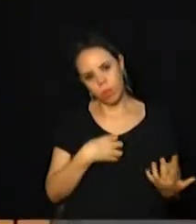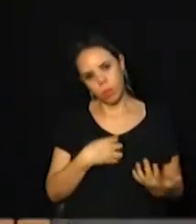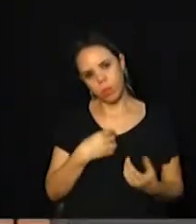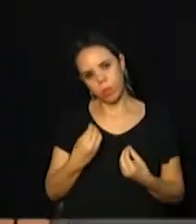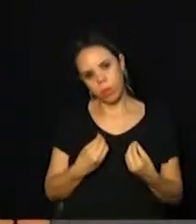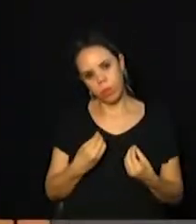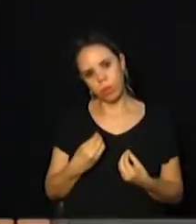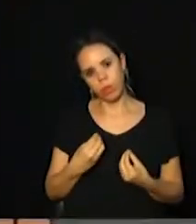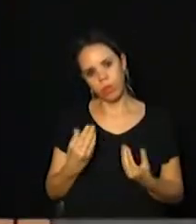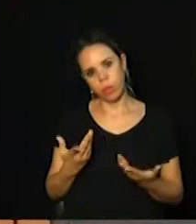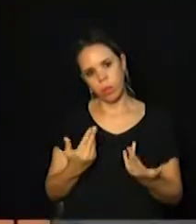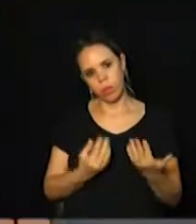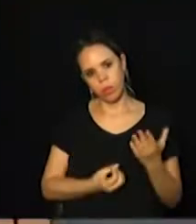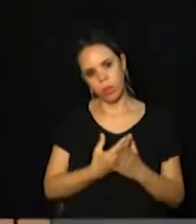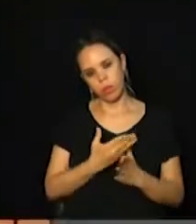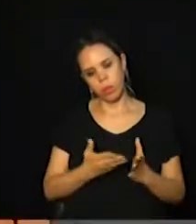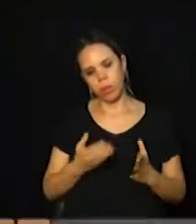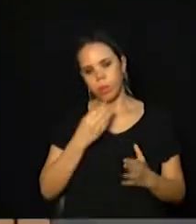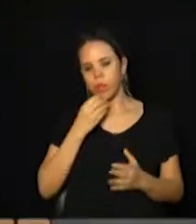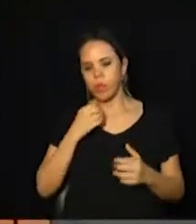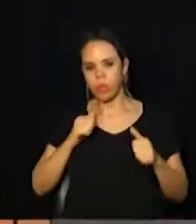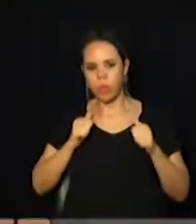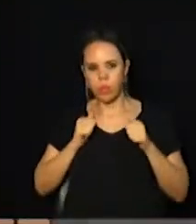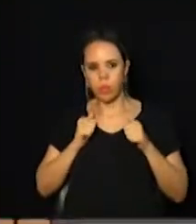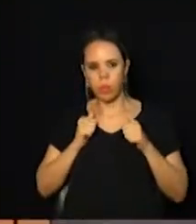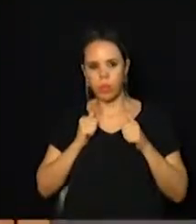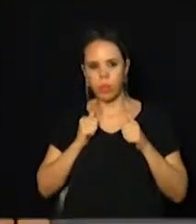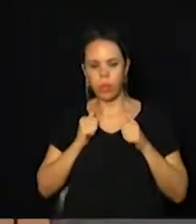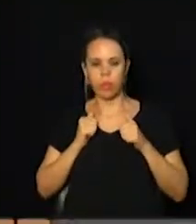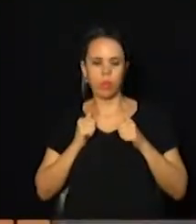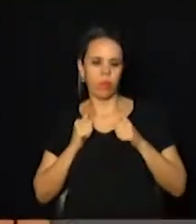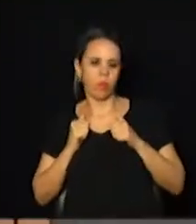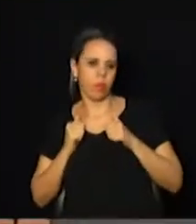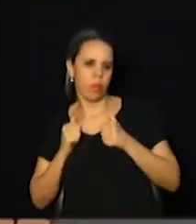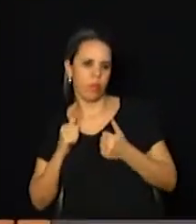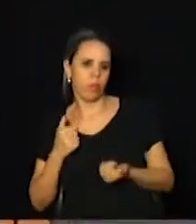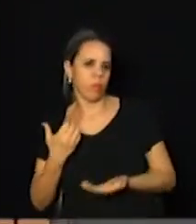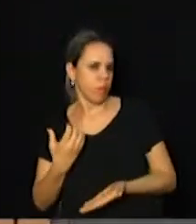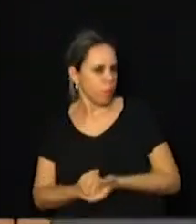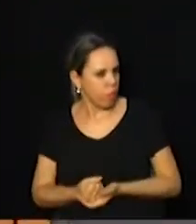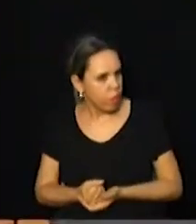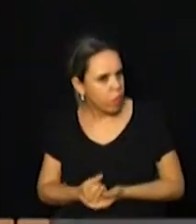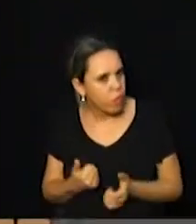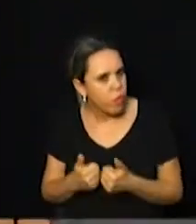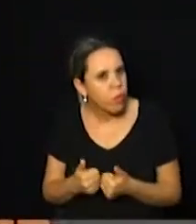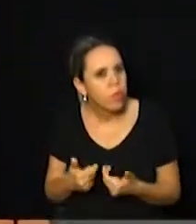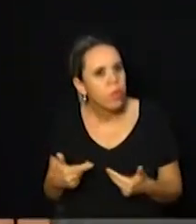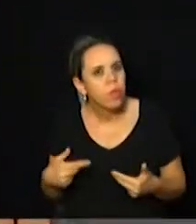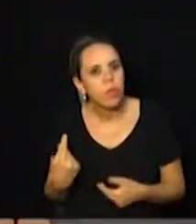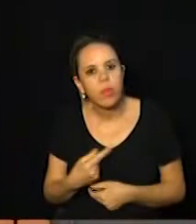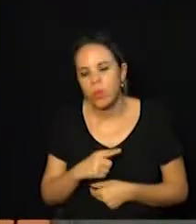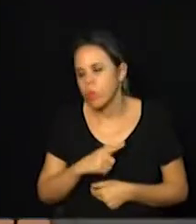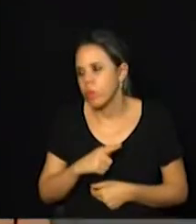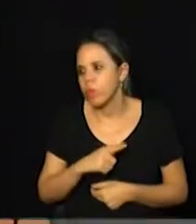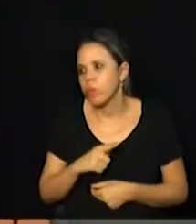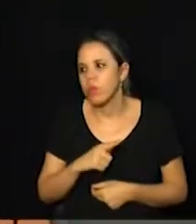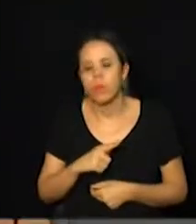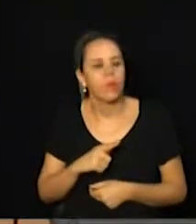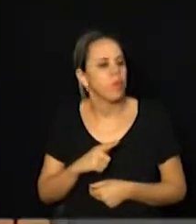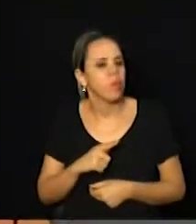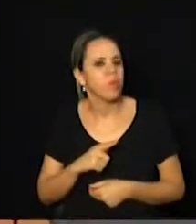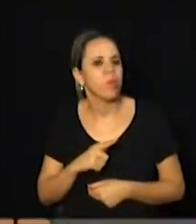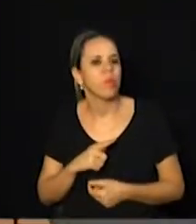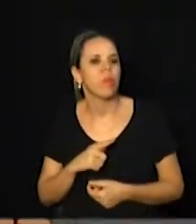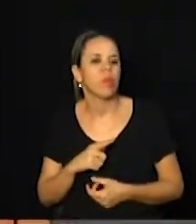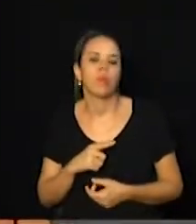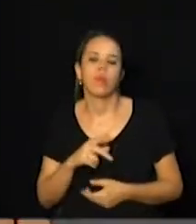vai dar nisso desemprega cobradores nós tivemos essa questão